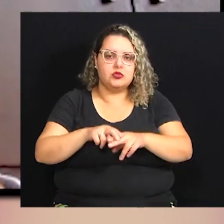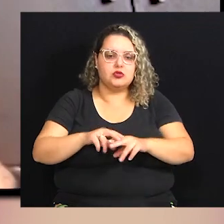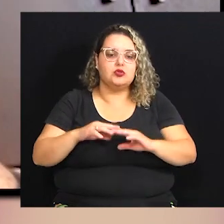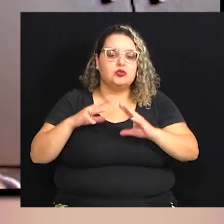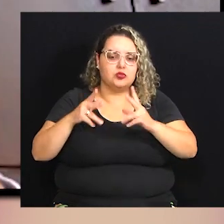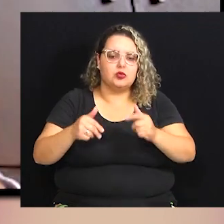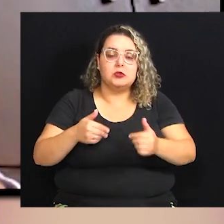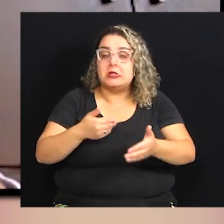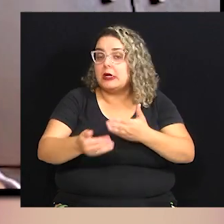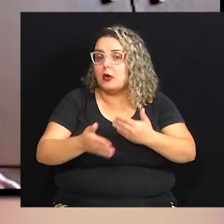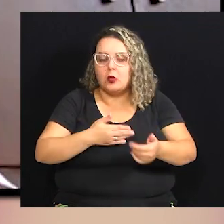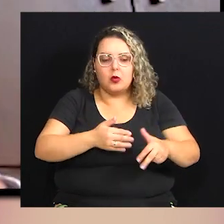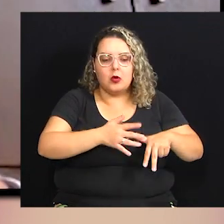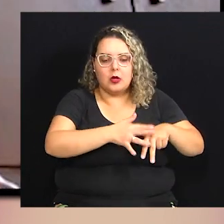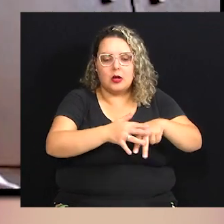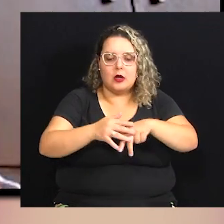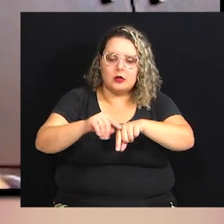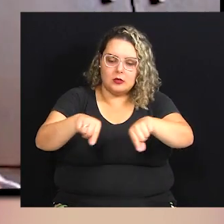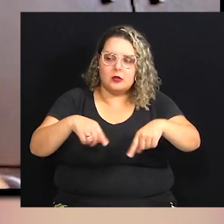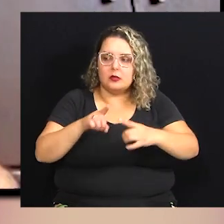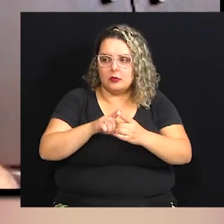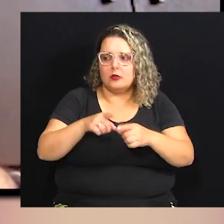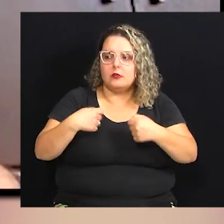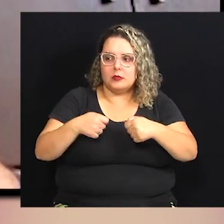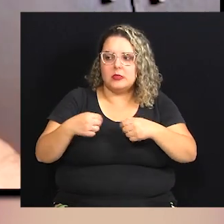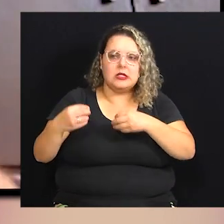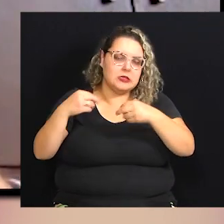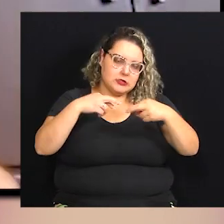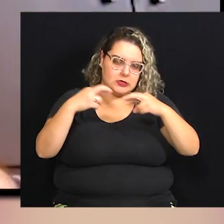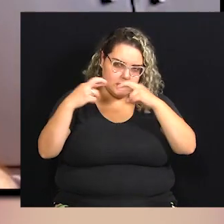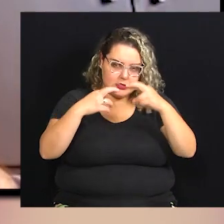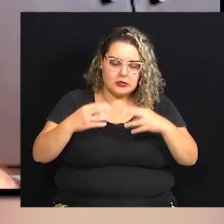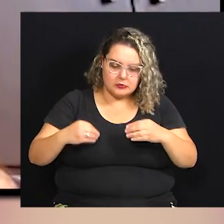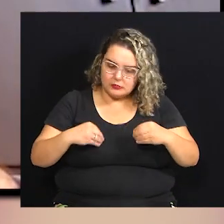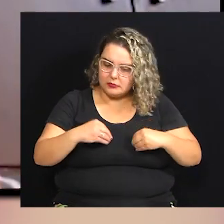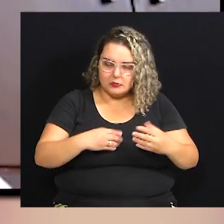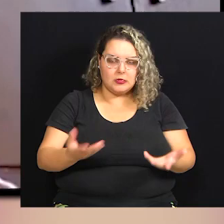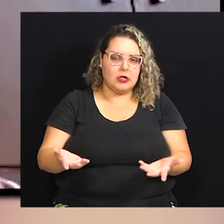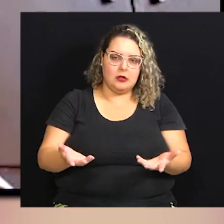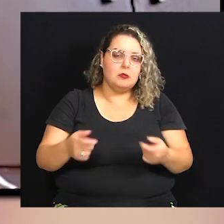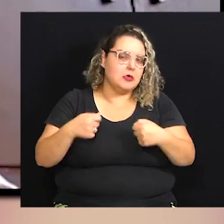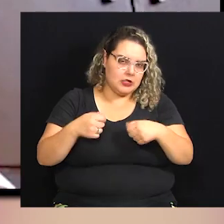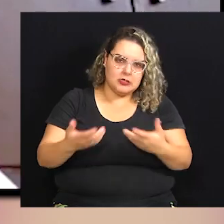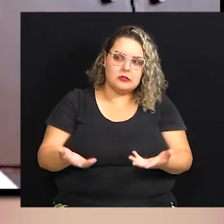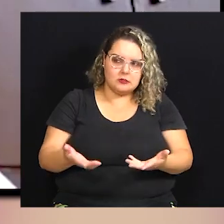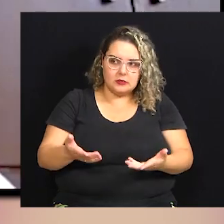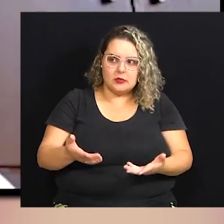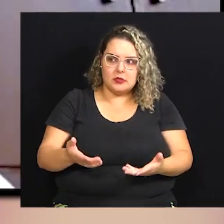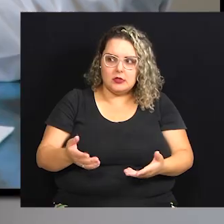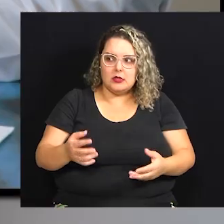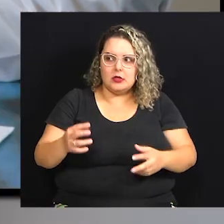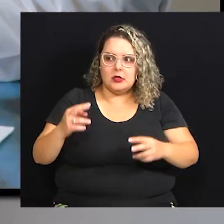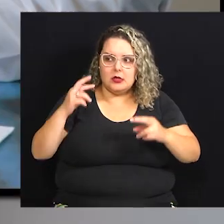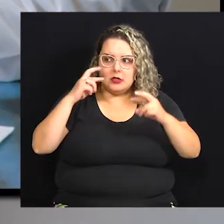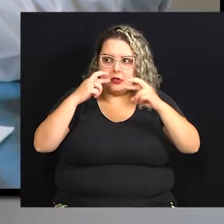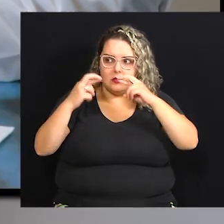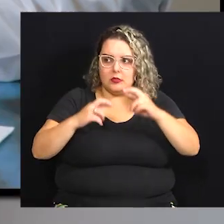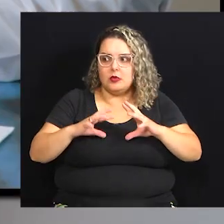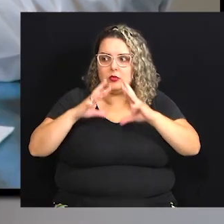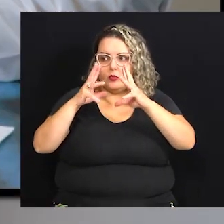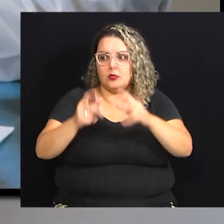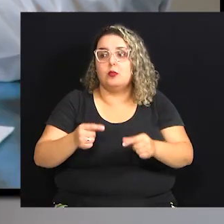por isso que todo e qualquer paciente que chega no consultório, a gente precisa examinar. Não adianta. E é um exame